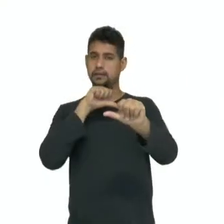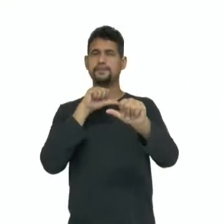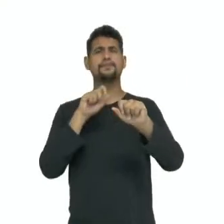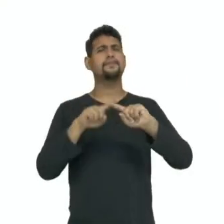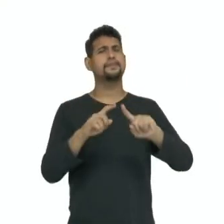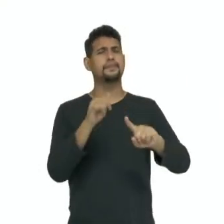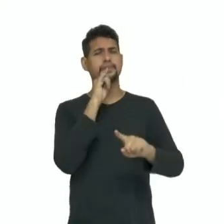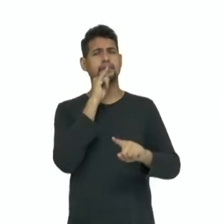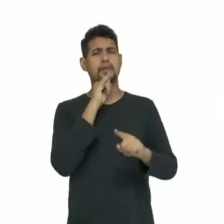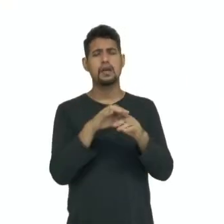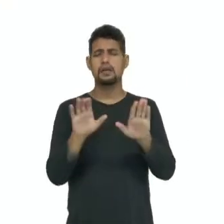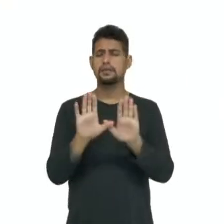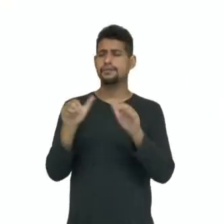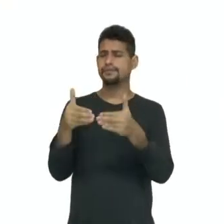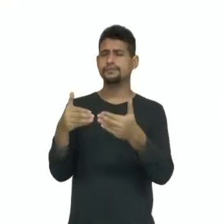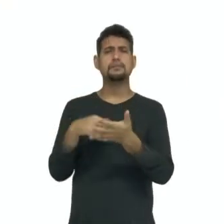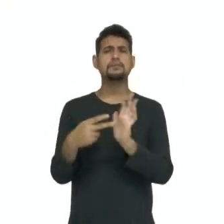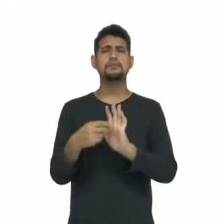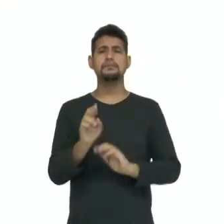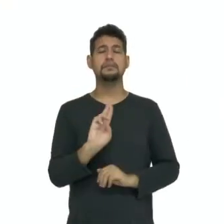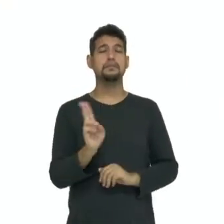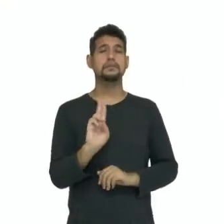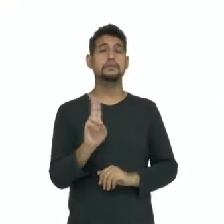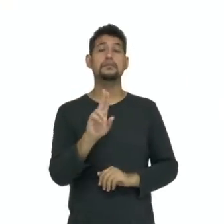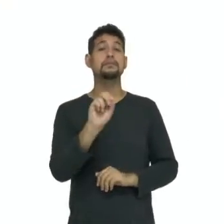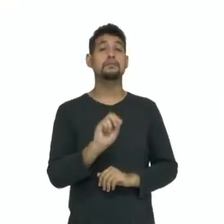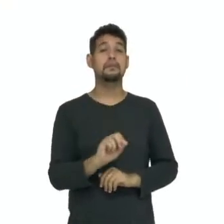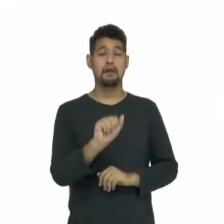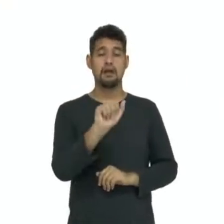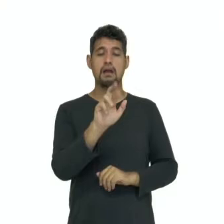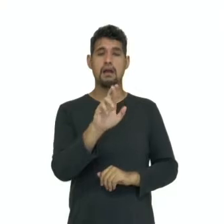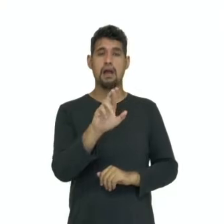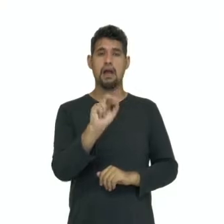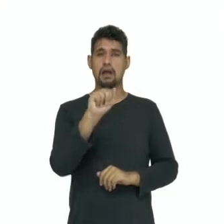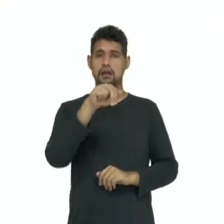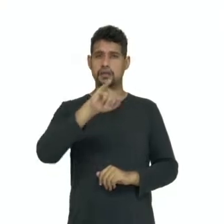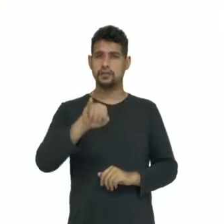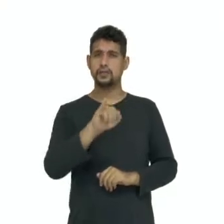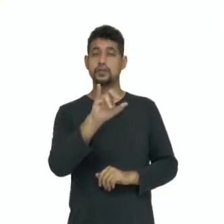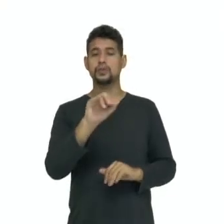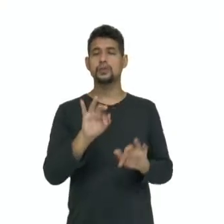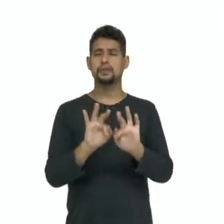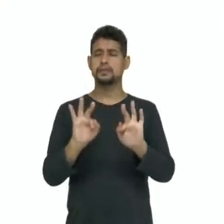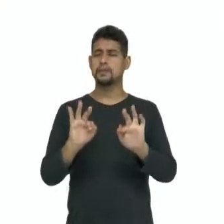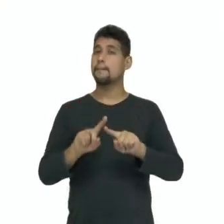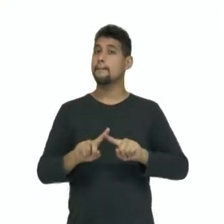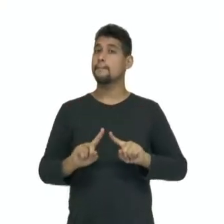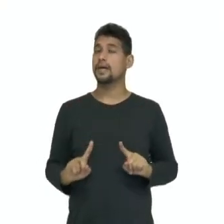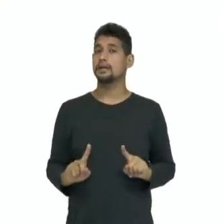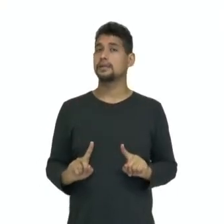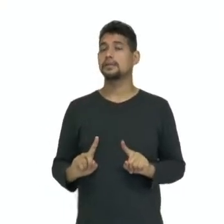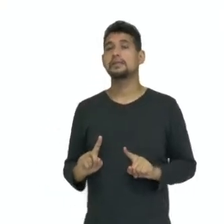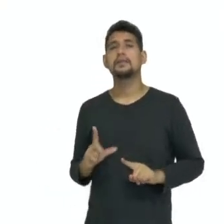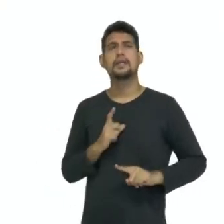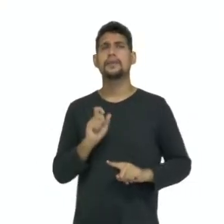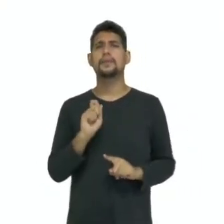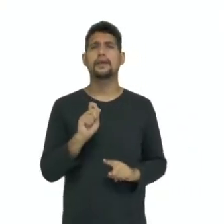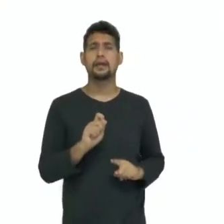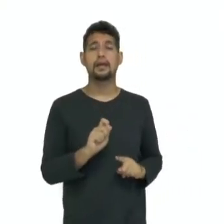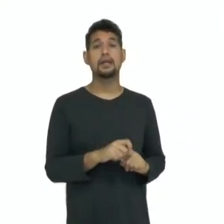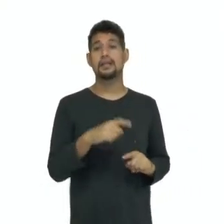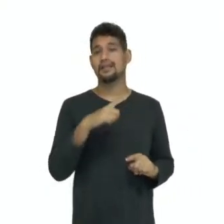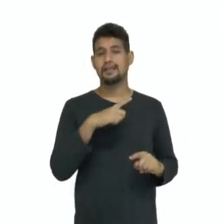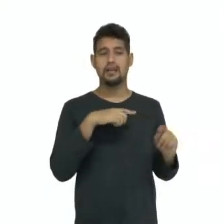Esse tipo de agrupamento é denominado arranjo simples. Nesse caso, temos um arranjo de